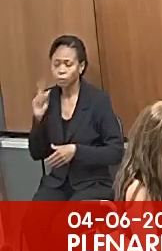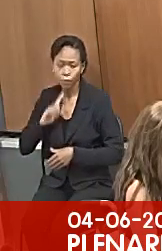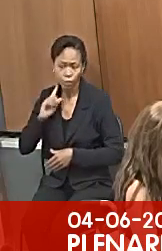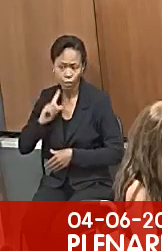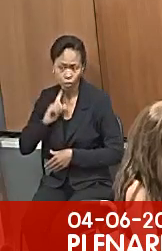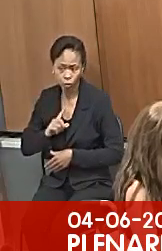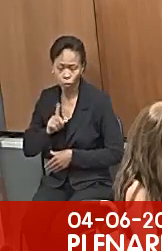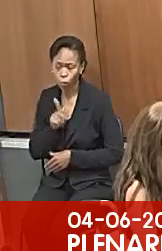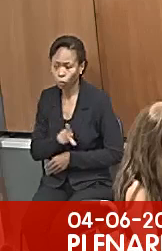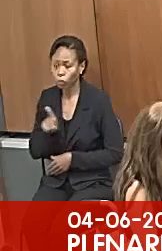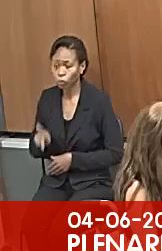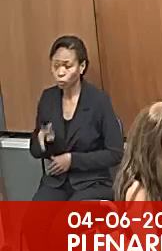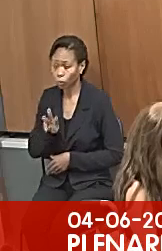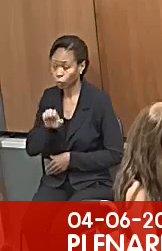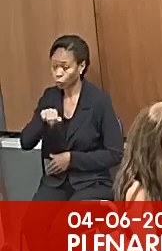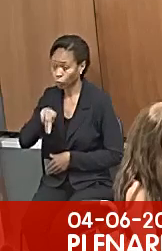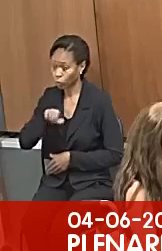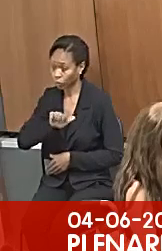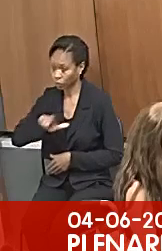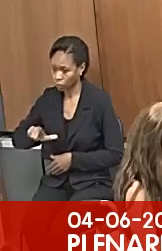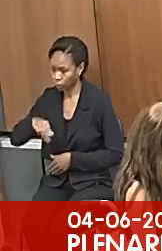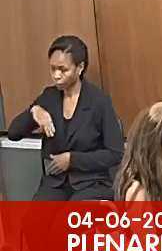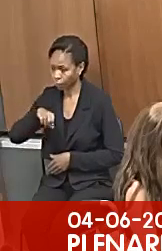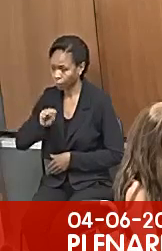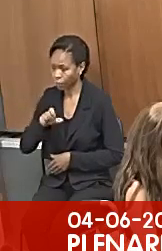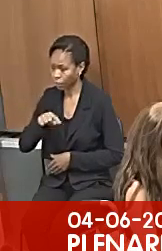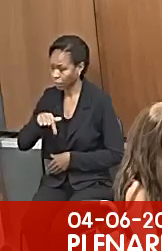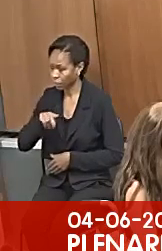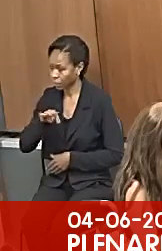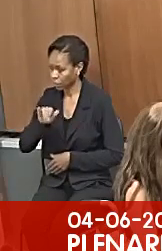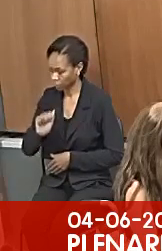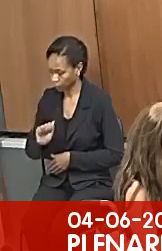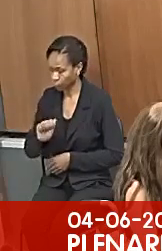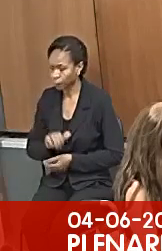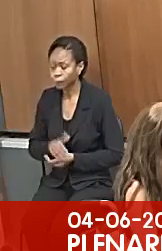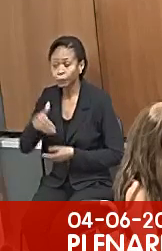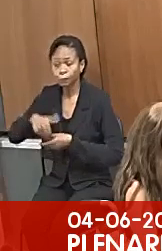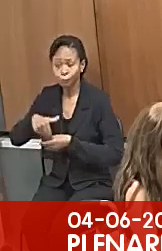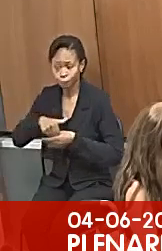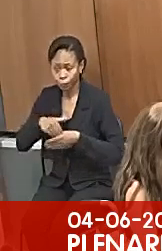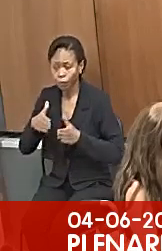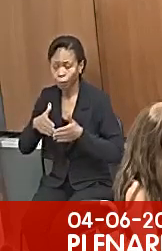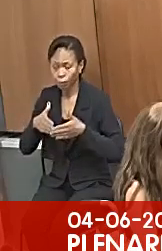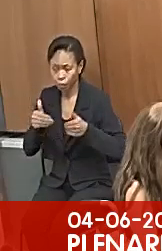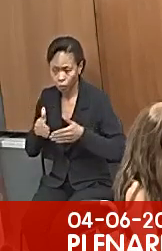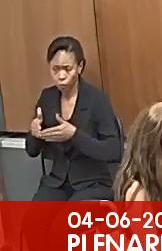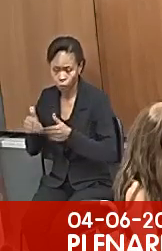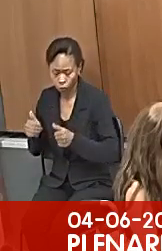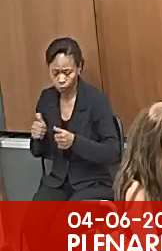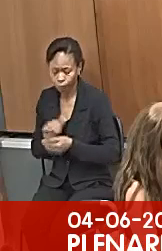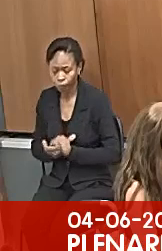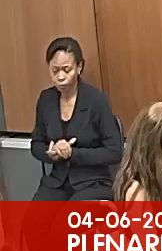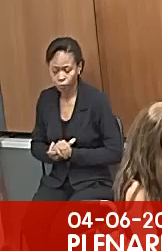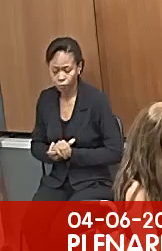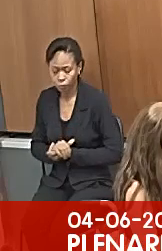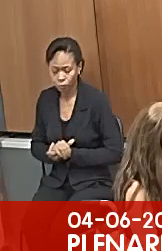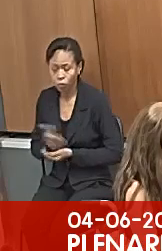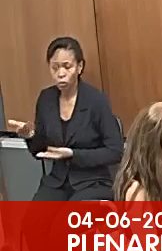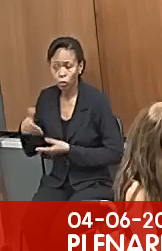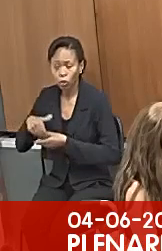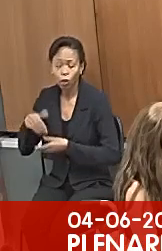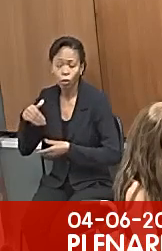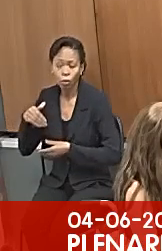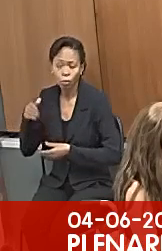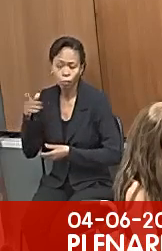professor Wendel Mesquita. Em votação, o requerimento. Os deputados que o aprovam permaneçam como se